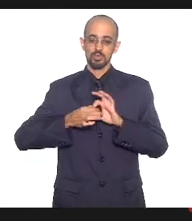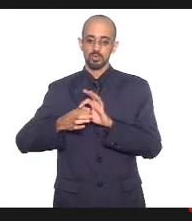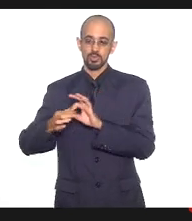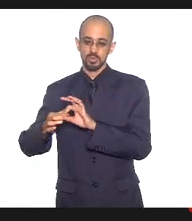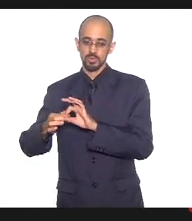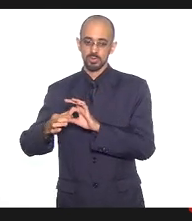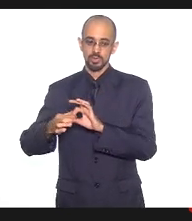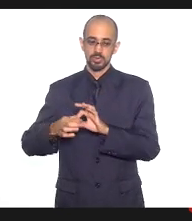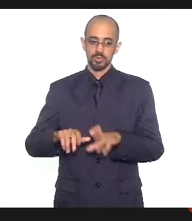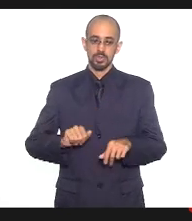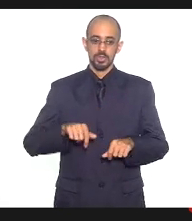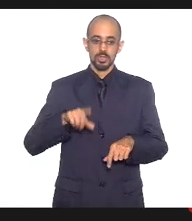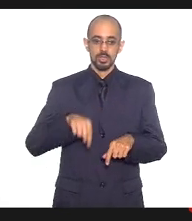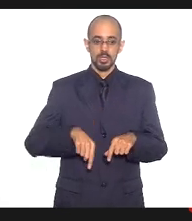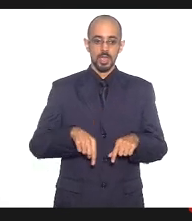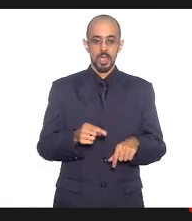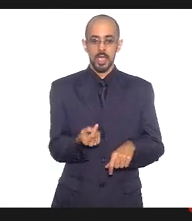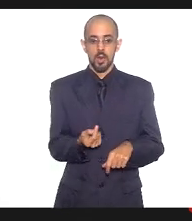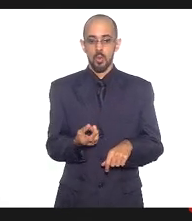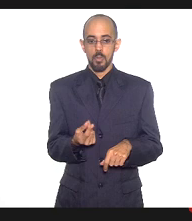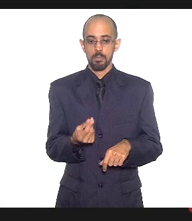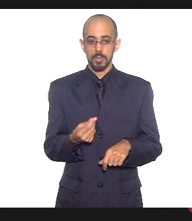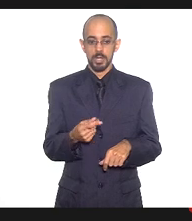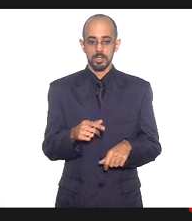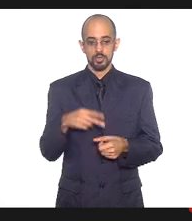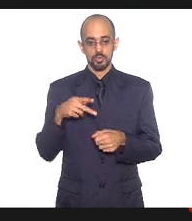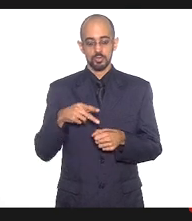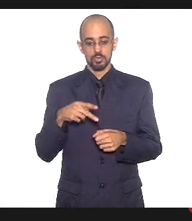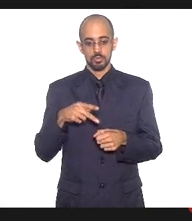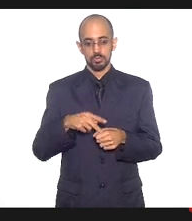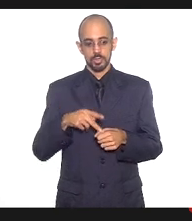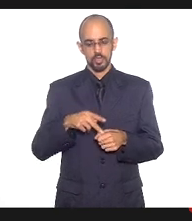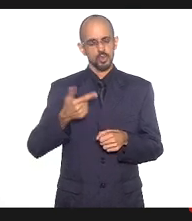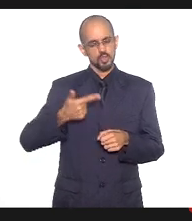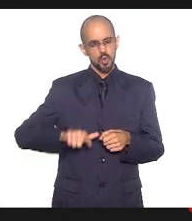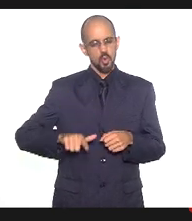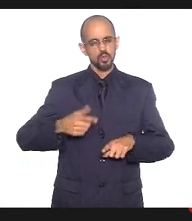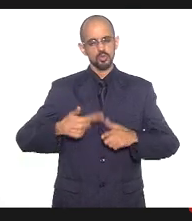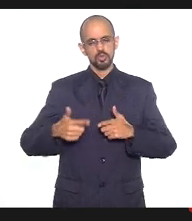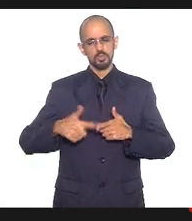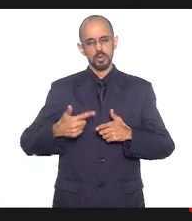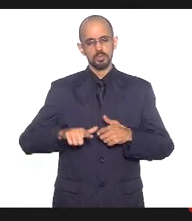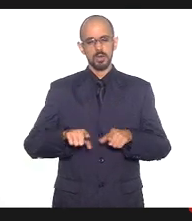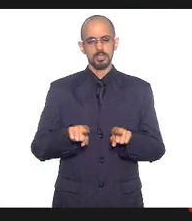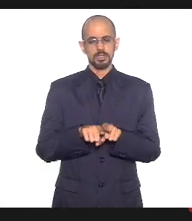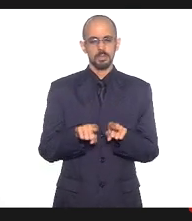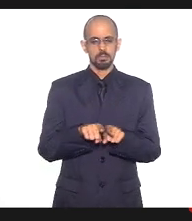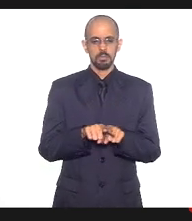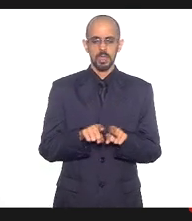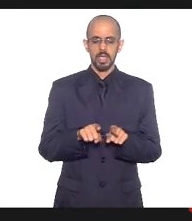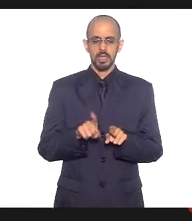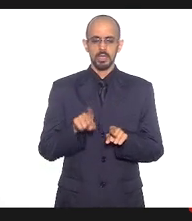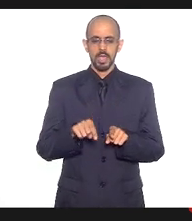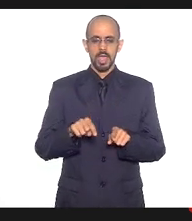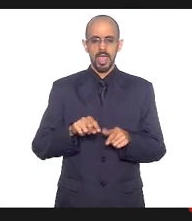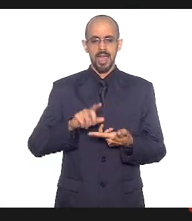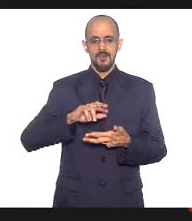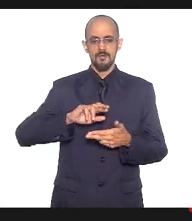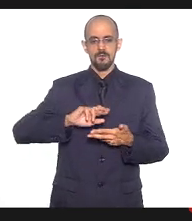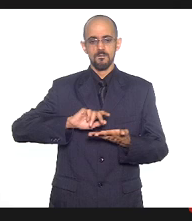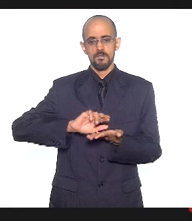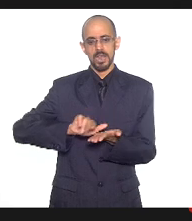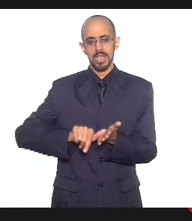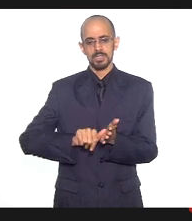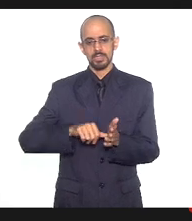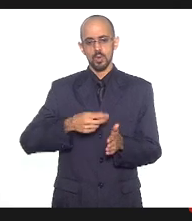o montante de produção e outras questões como o câmbio também em relação do real e ao